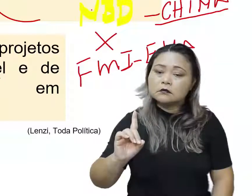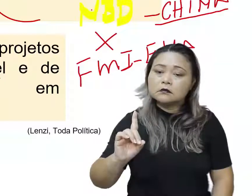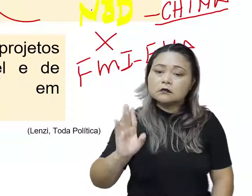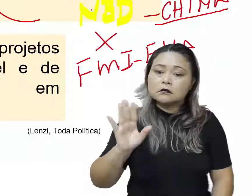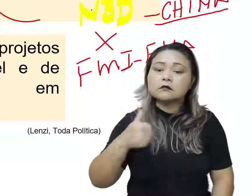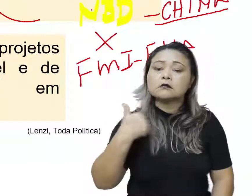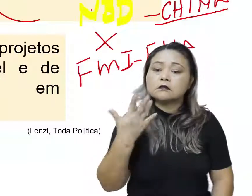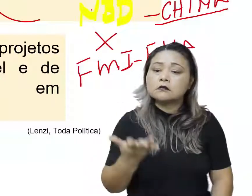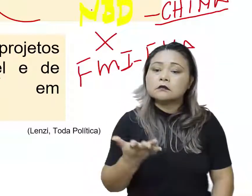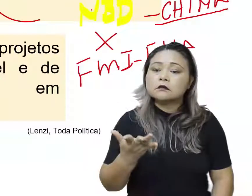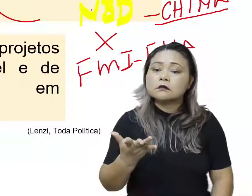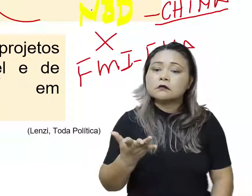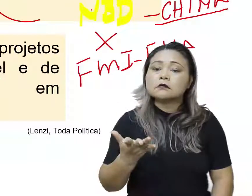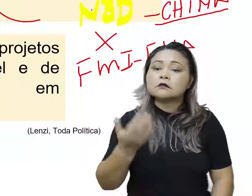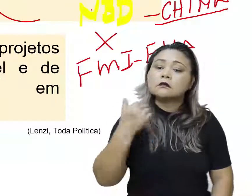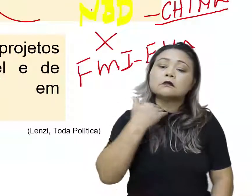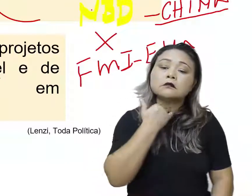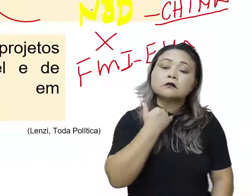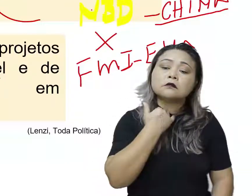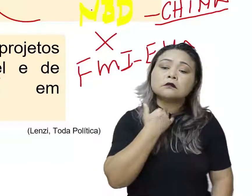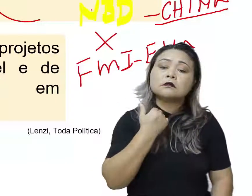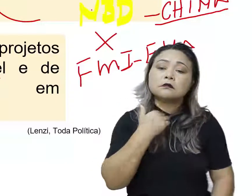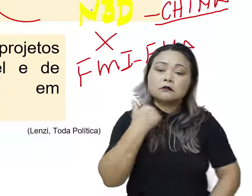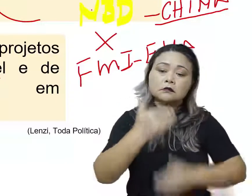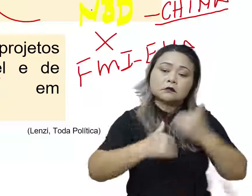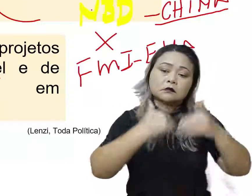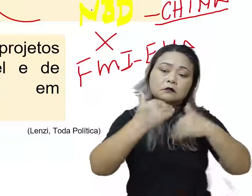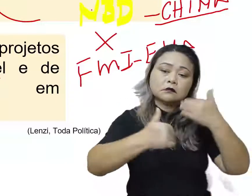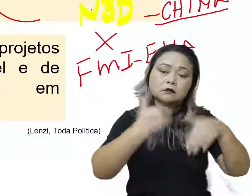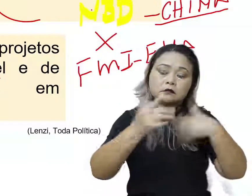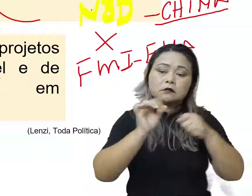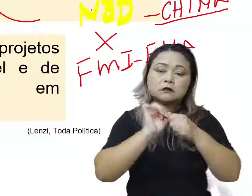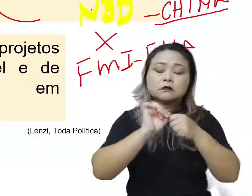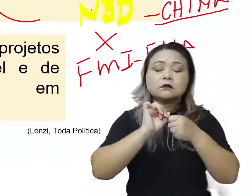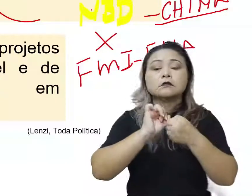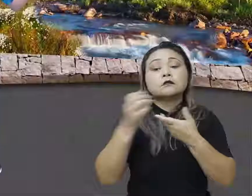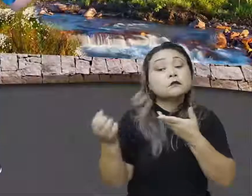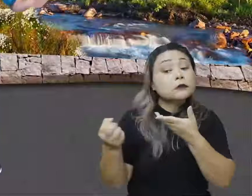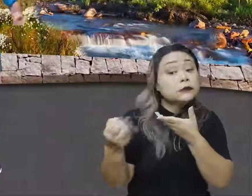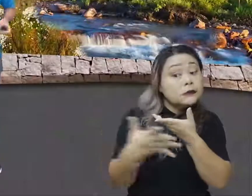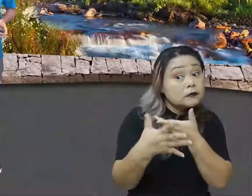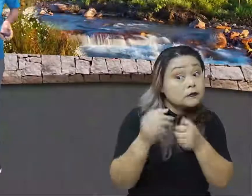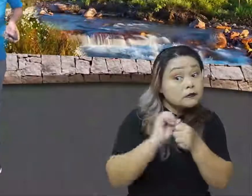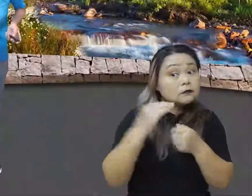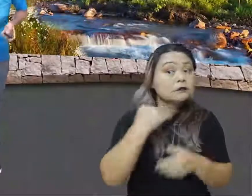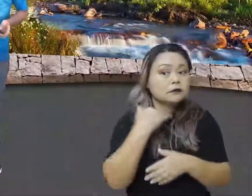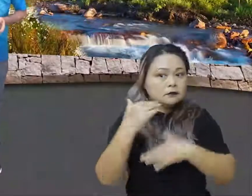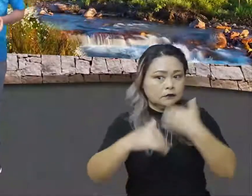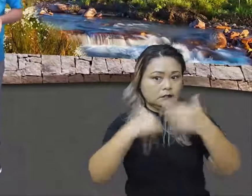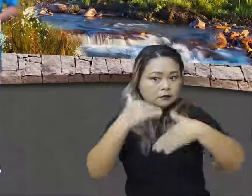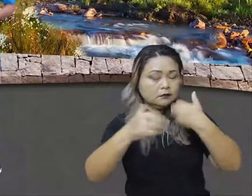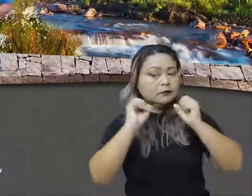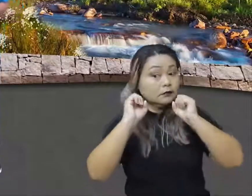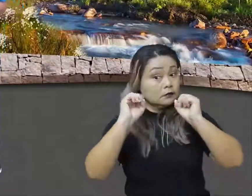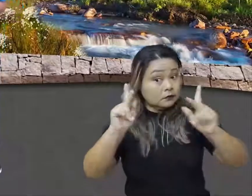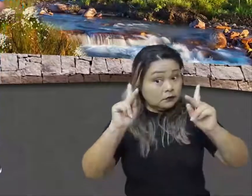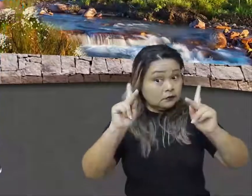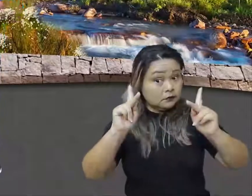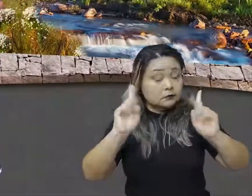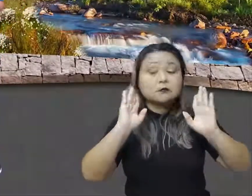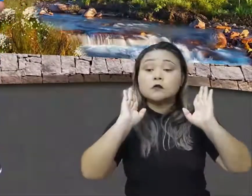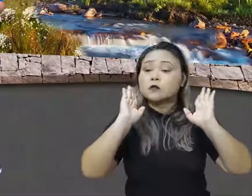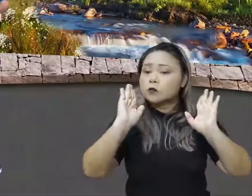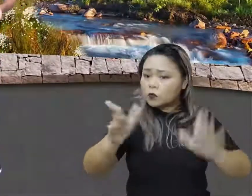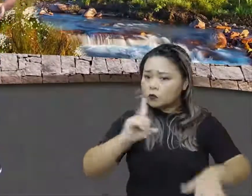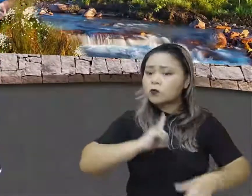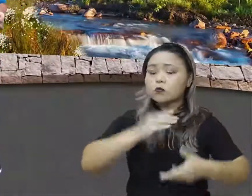NBD, tá? Banco de Desenvolvimento, ou seja, novo Banco de Desenvolvimento, ok? Já teve